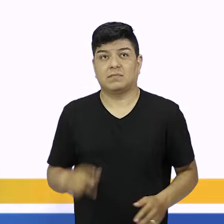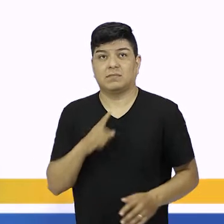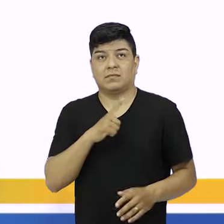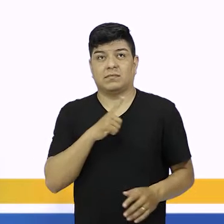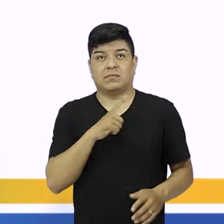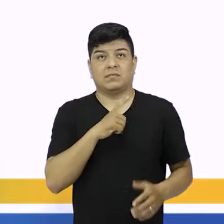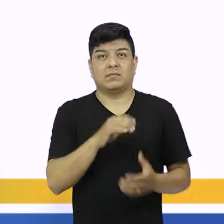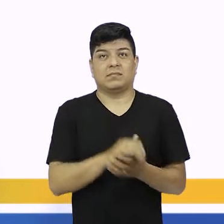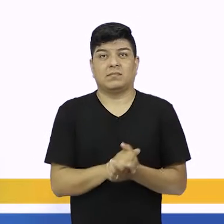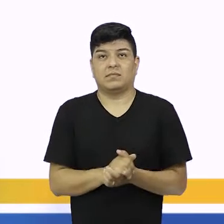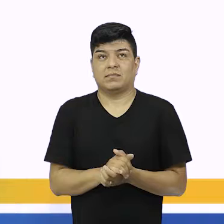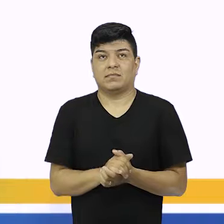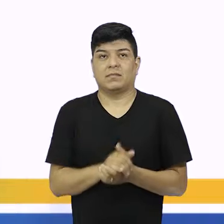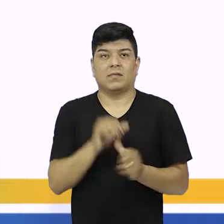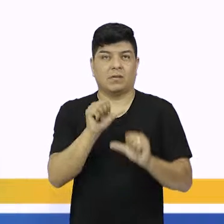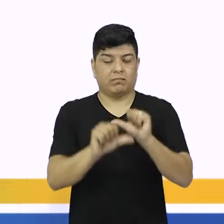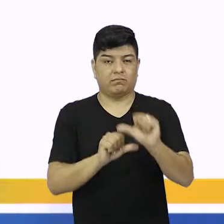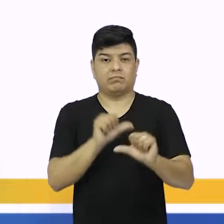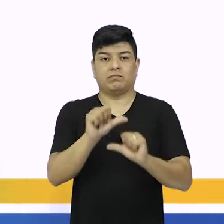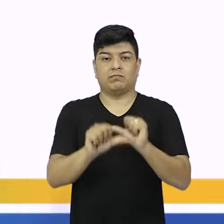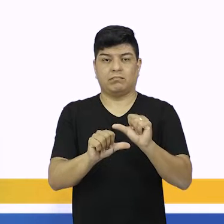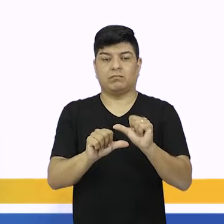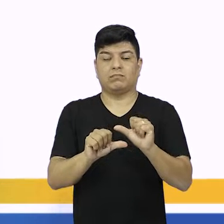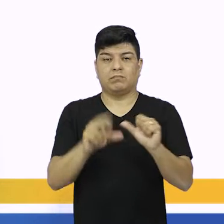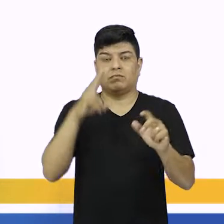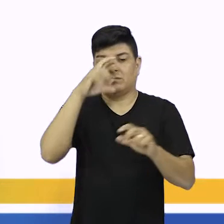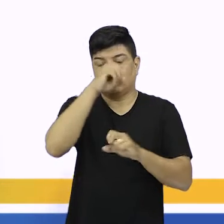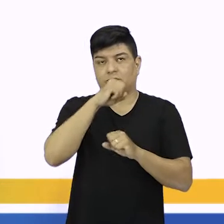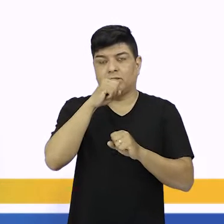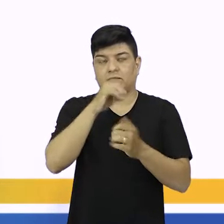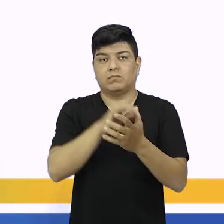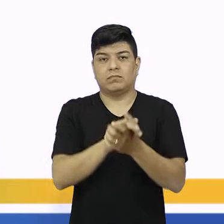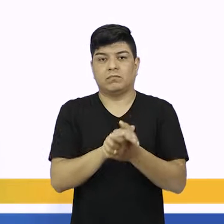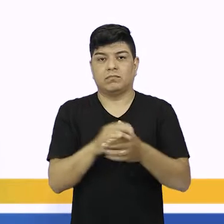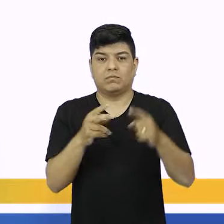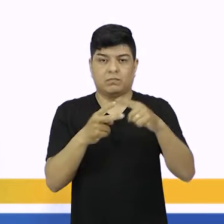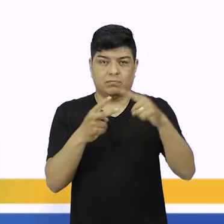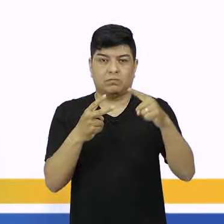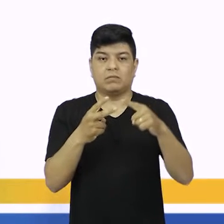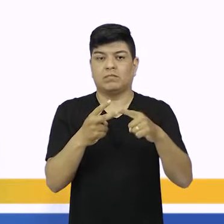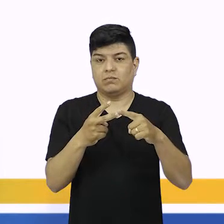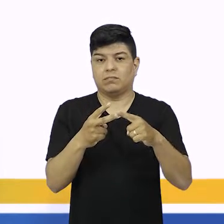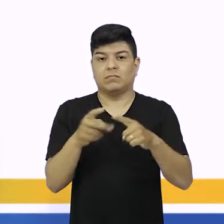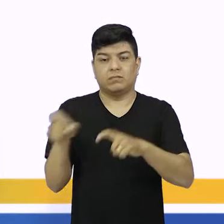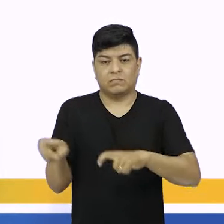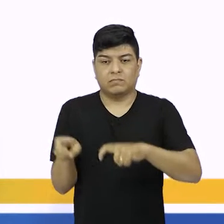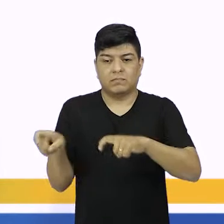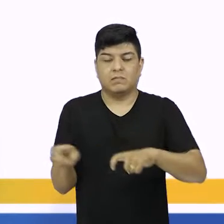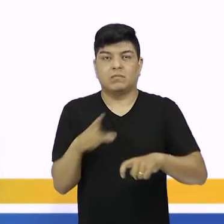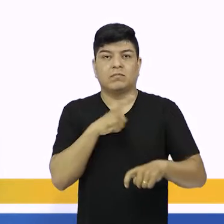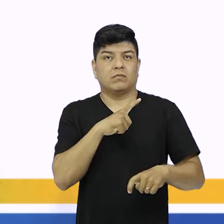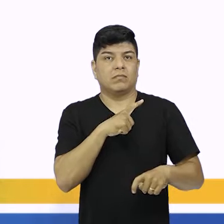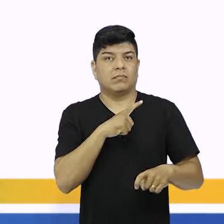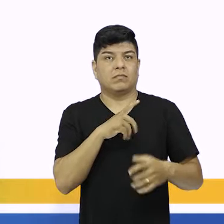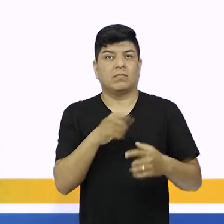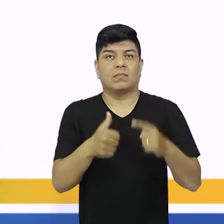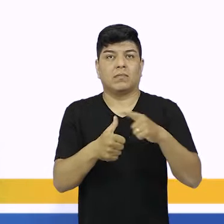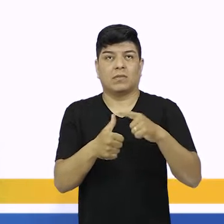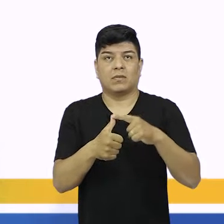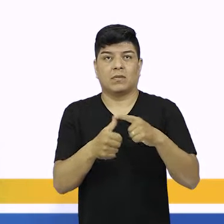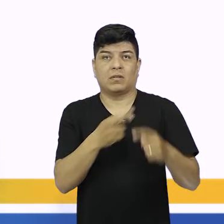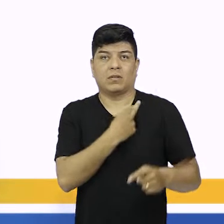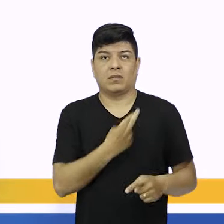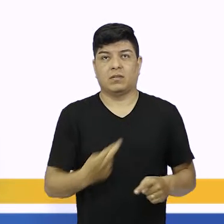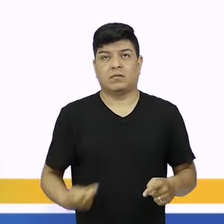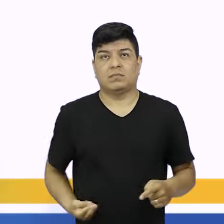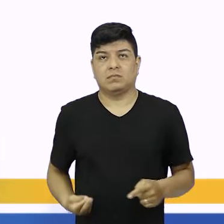tem a alternância do poder entre essas oligarquias agrárias, né? A gente tem essa primeira república,